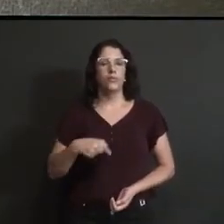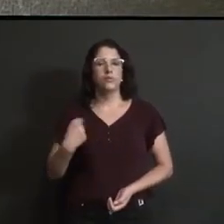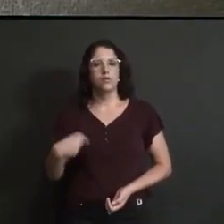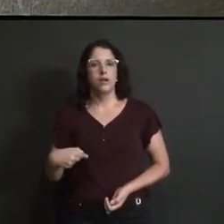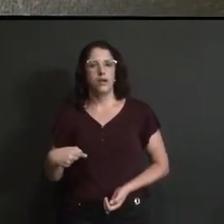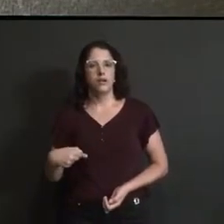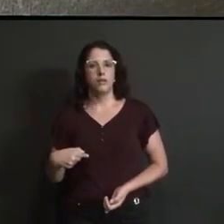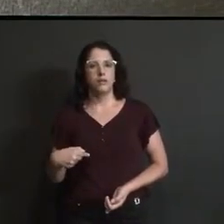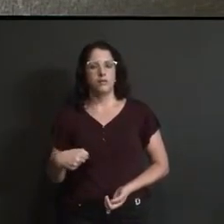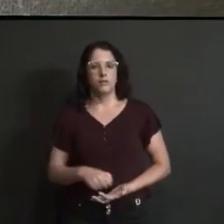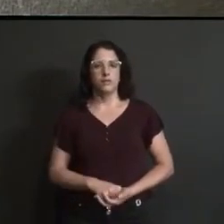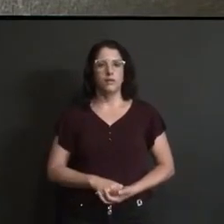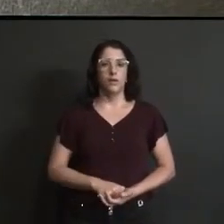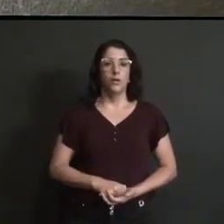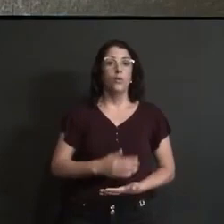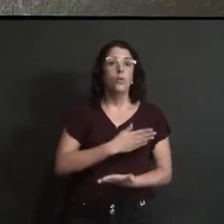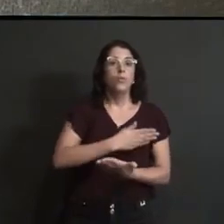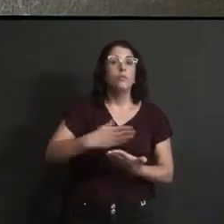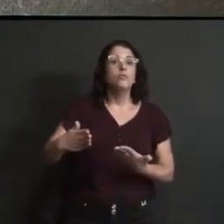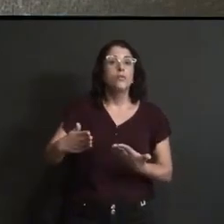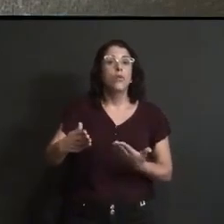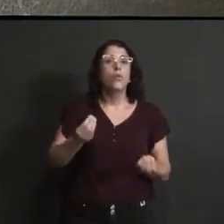sonho.